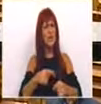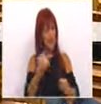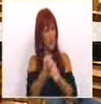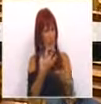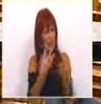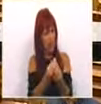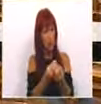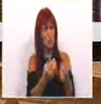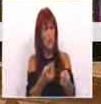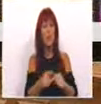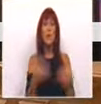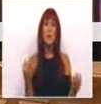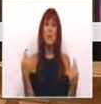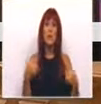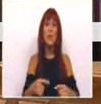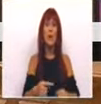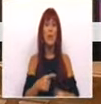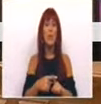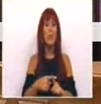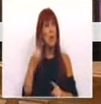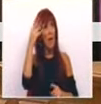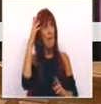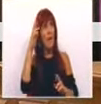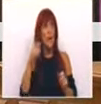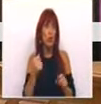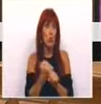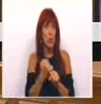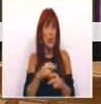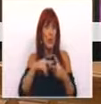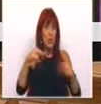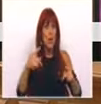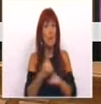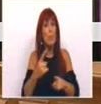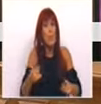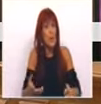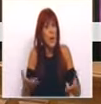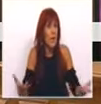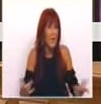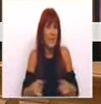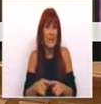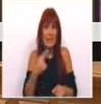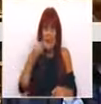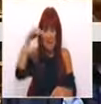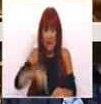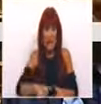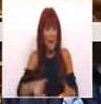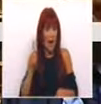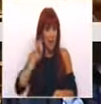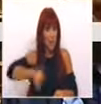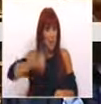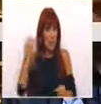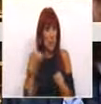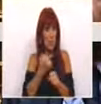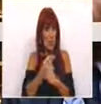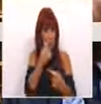servir e que, naturalmente, têm uma enorme expectativa por todo o trabalho autárquico, exatamente porque, como aqui referiu, é fundamental o